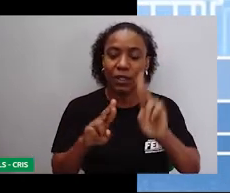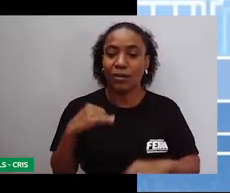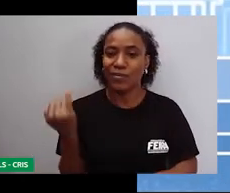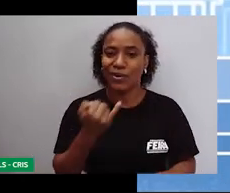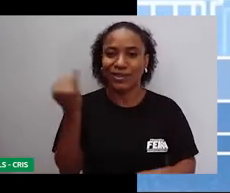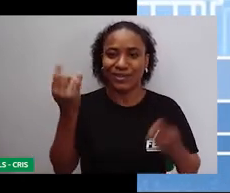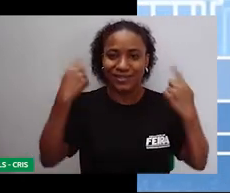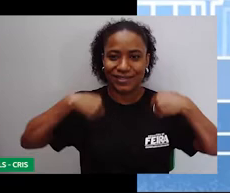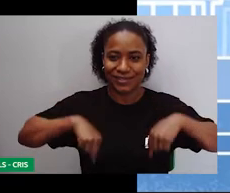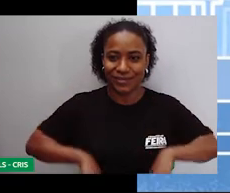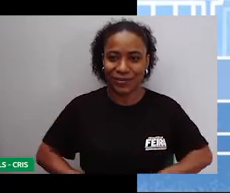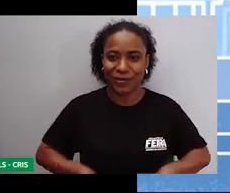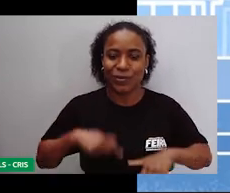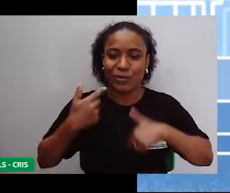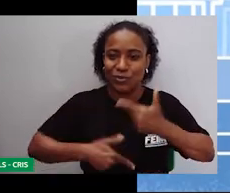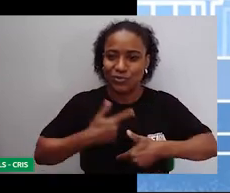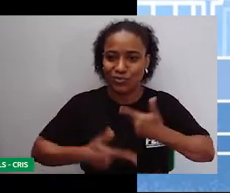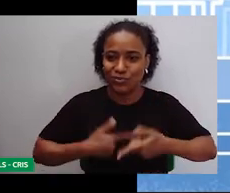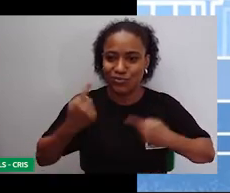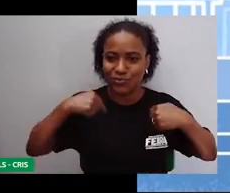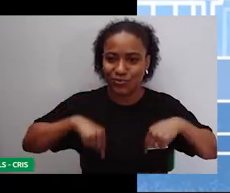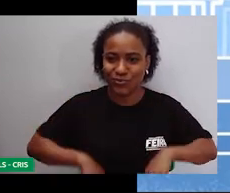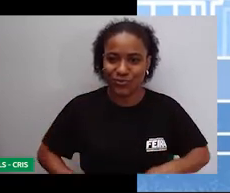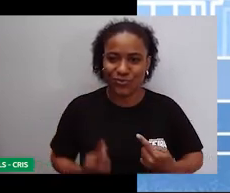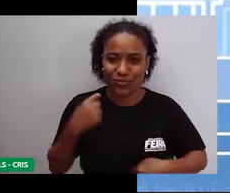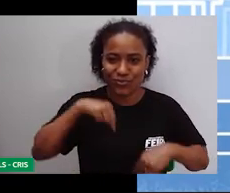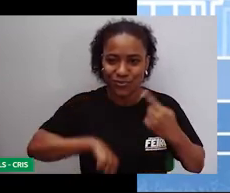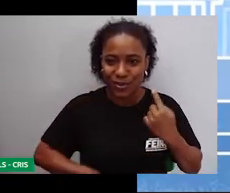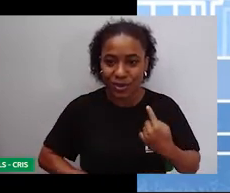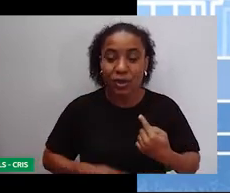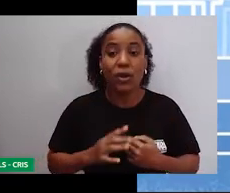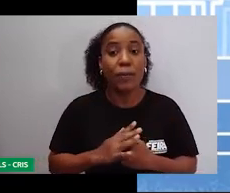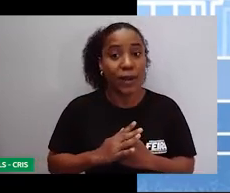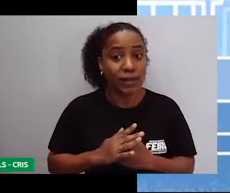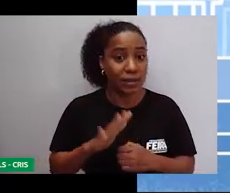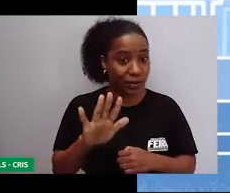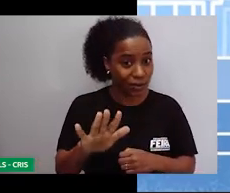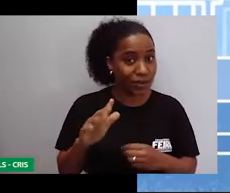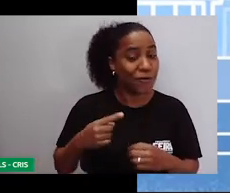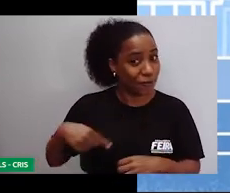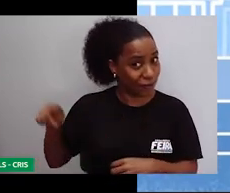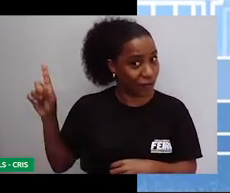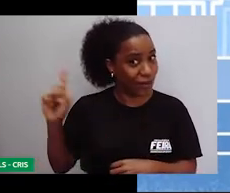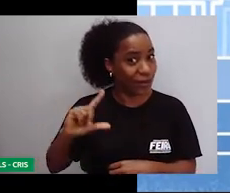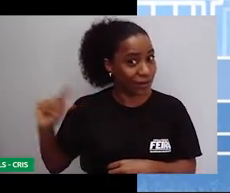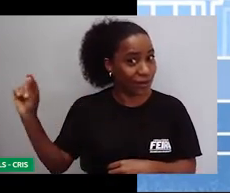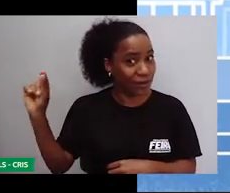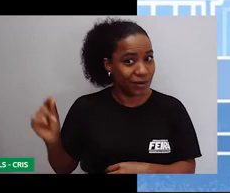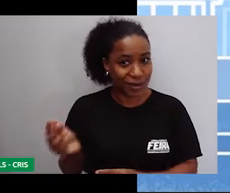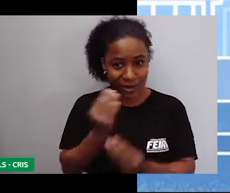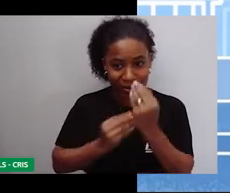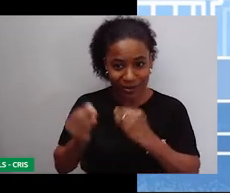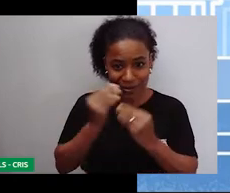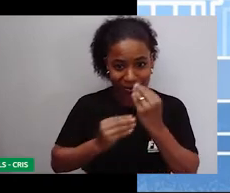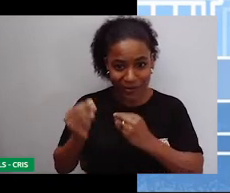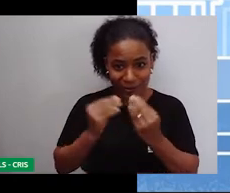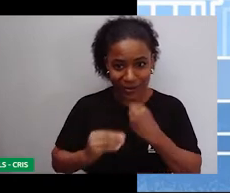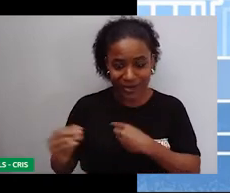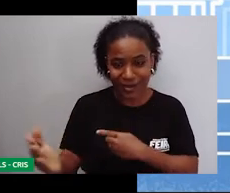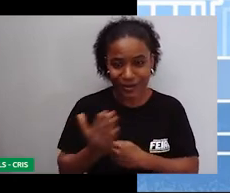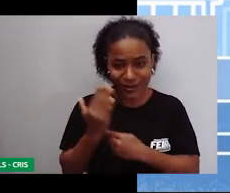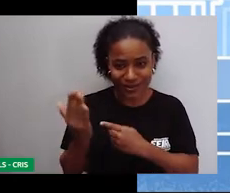para o funcionamento do nosso corpo. Agora, vou comer alguma coisa. São muitas células para